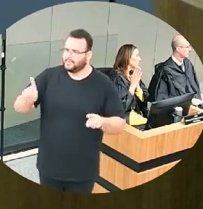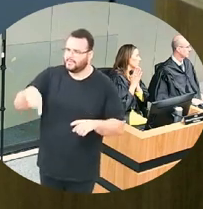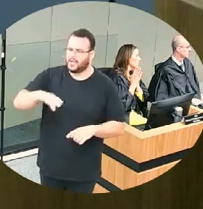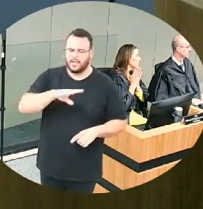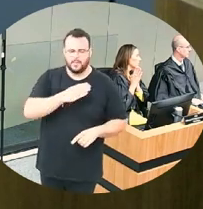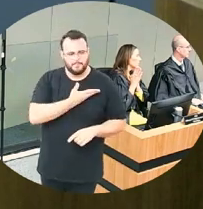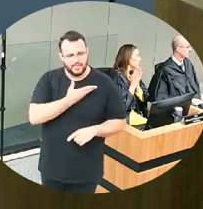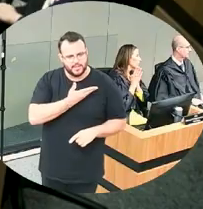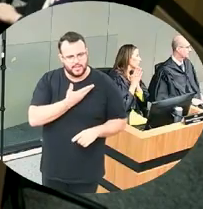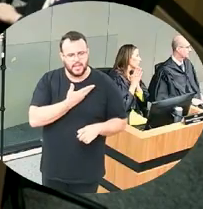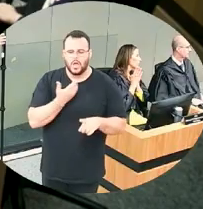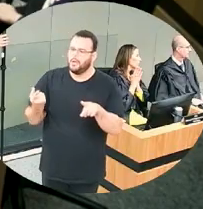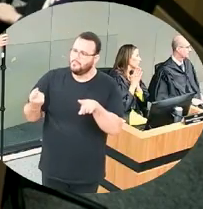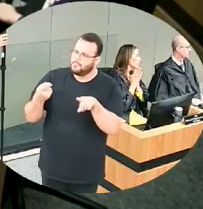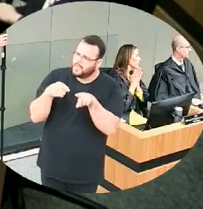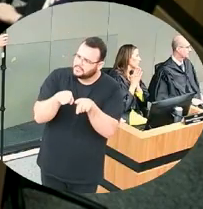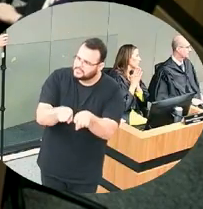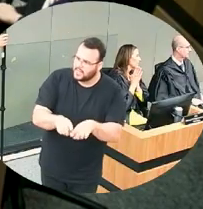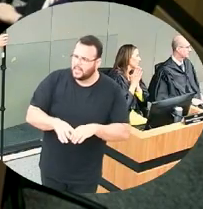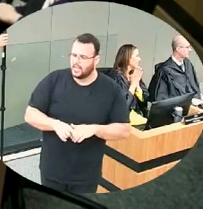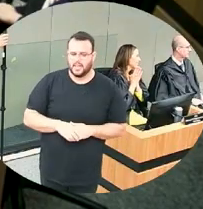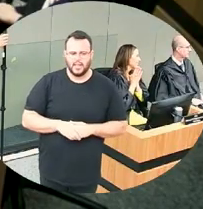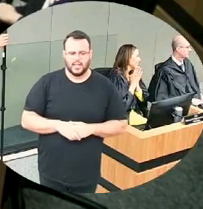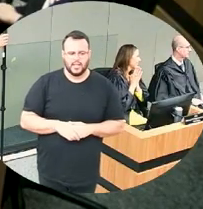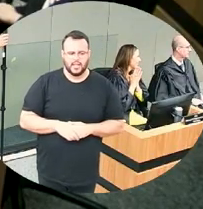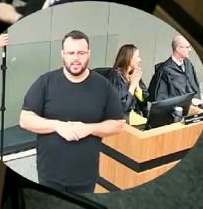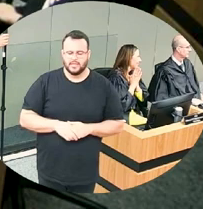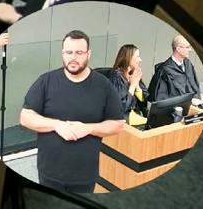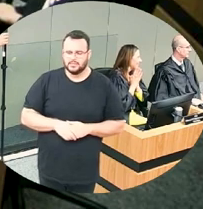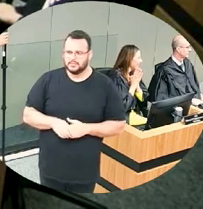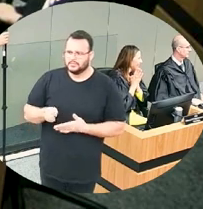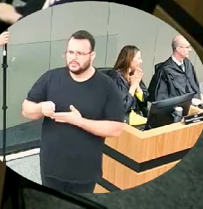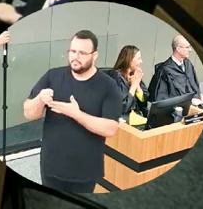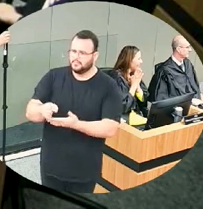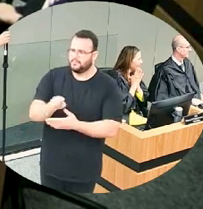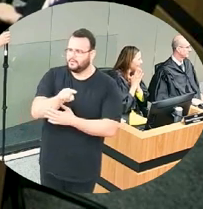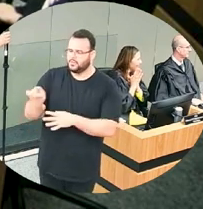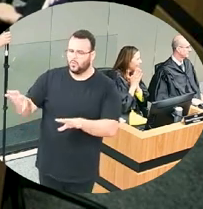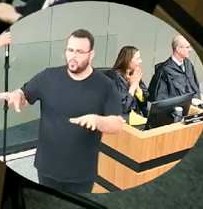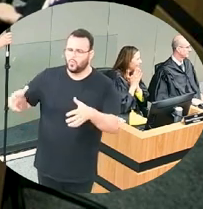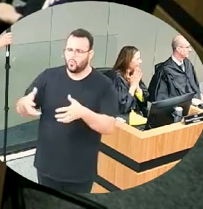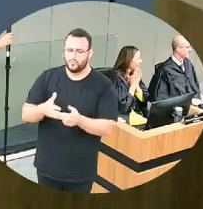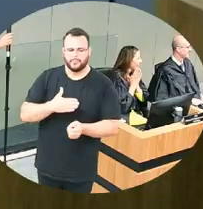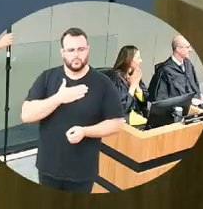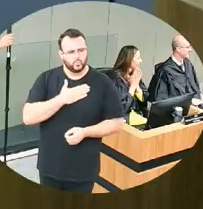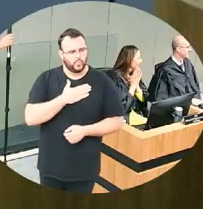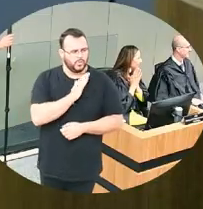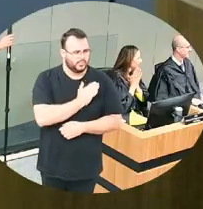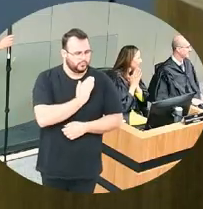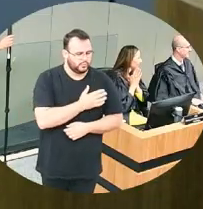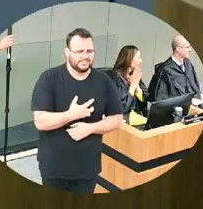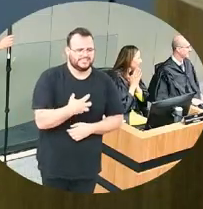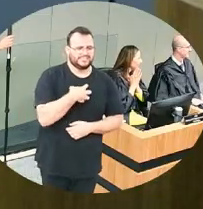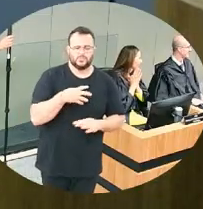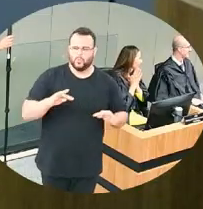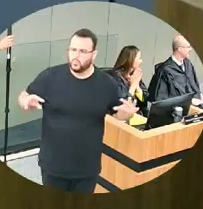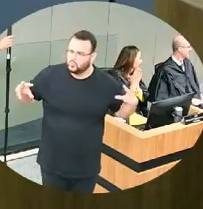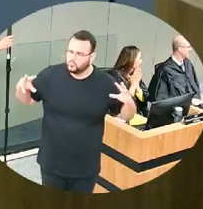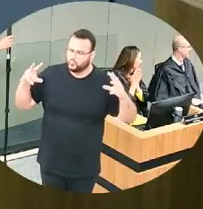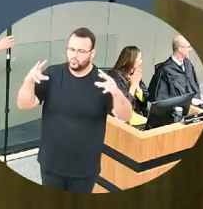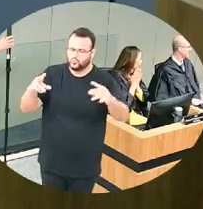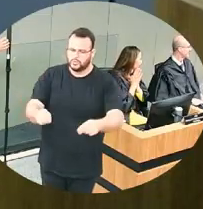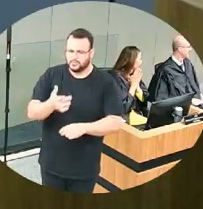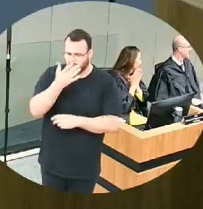amiga de uma parceira que levará o senhor e todo o seu time no meu coração e no coração de todos